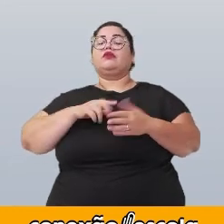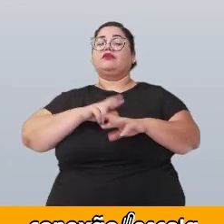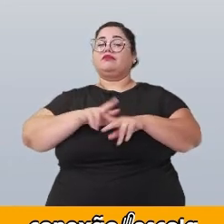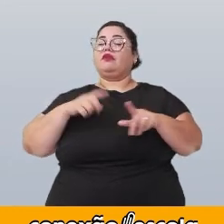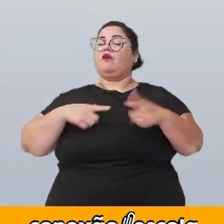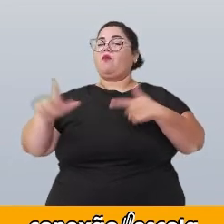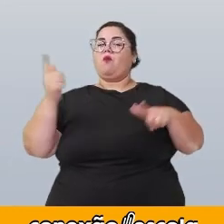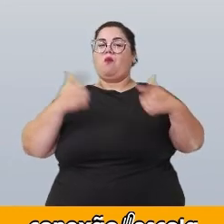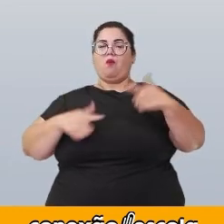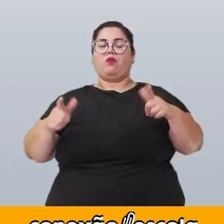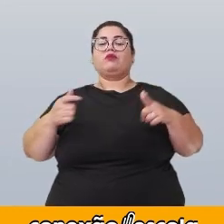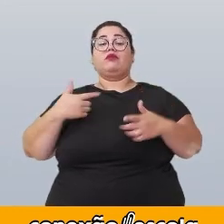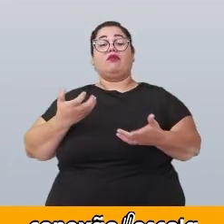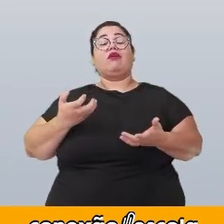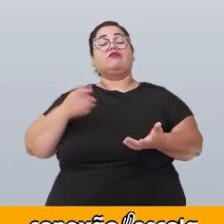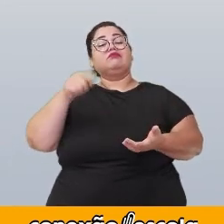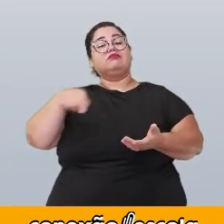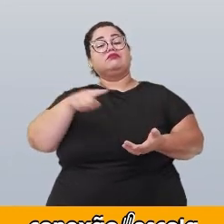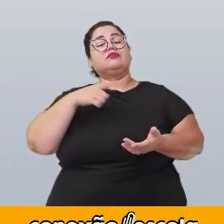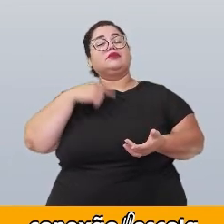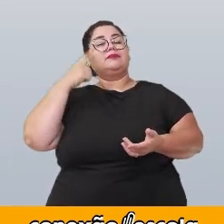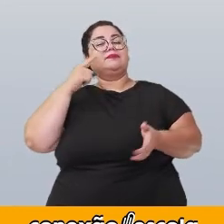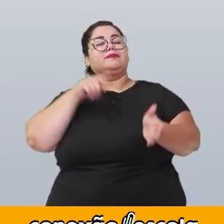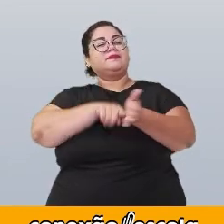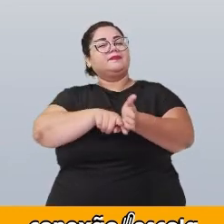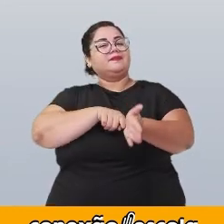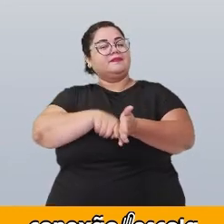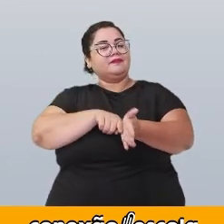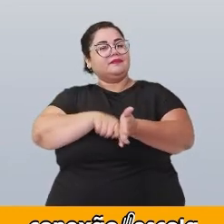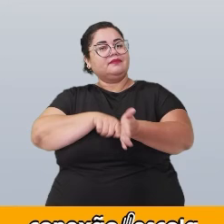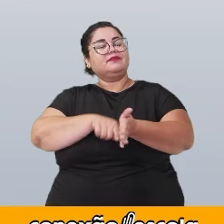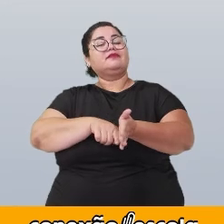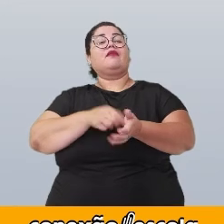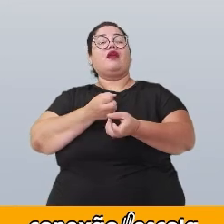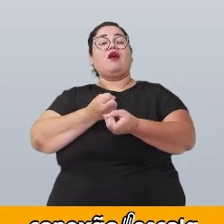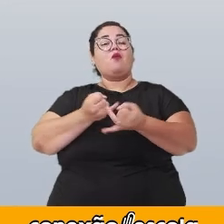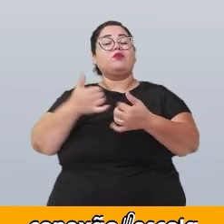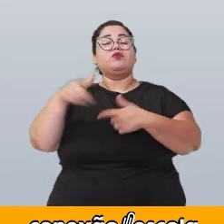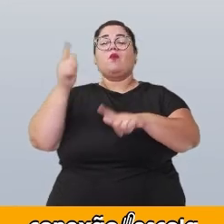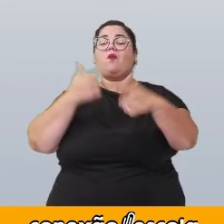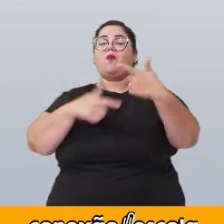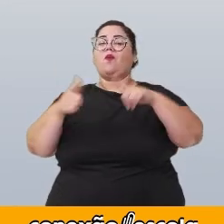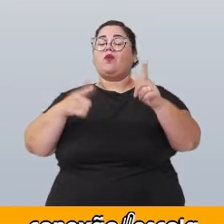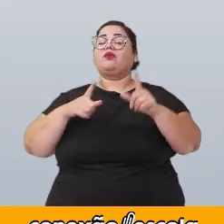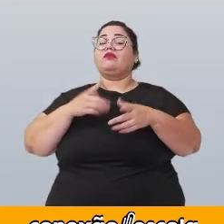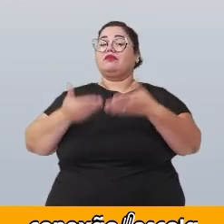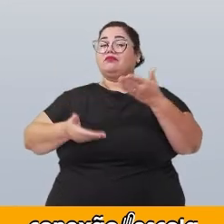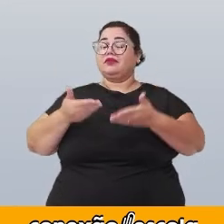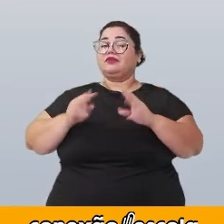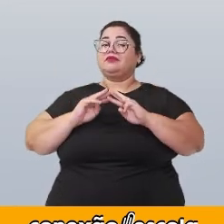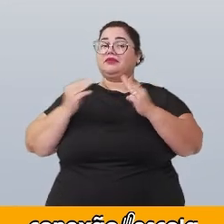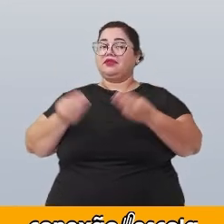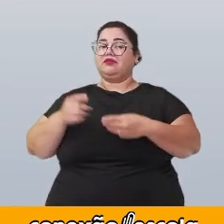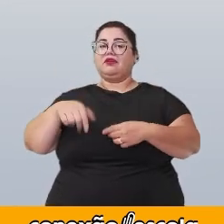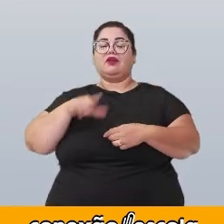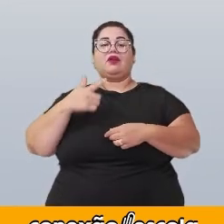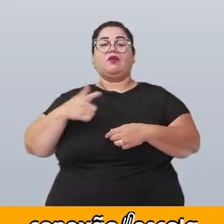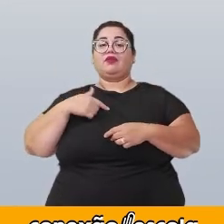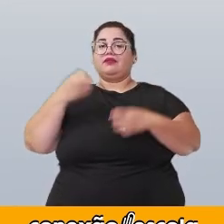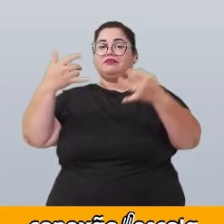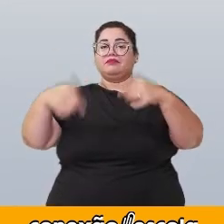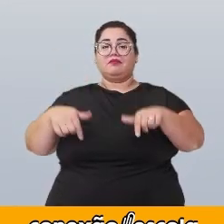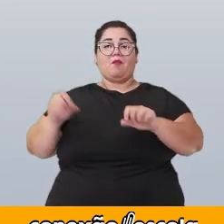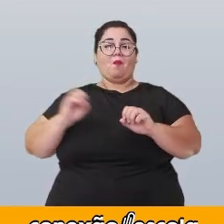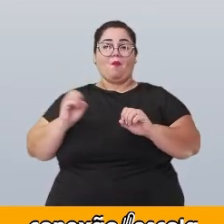existem outras. Eu quero que você pesquise algumas outras unidades de medida que não mencionamos